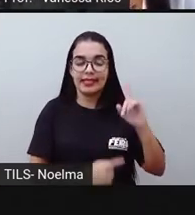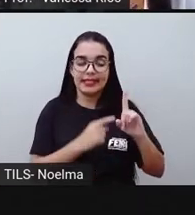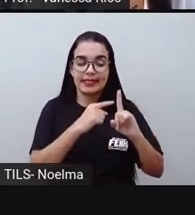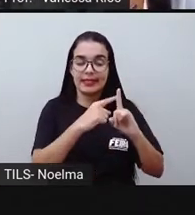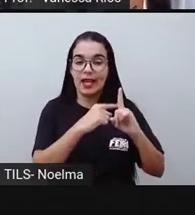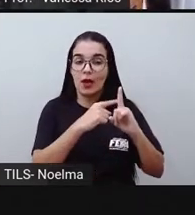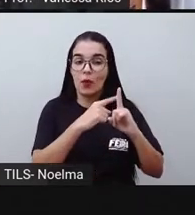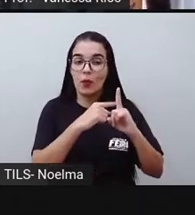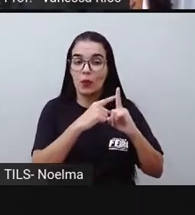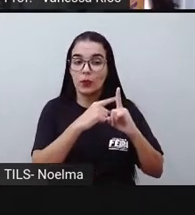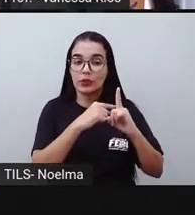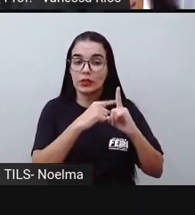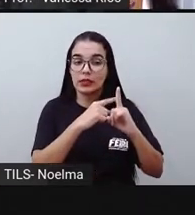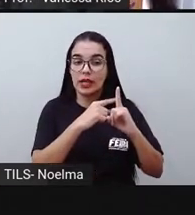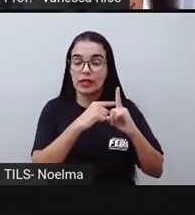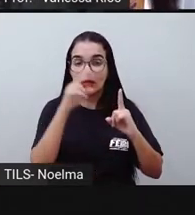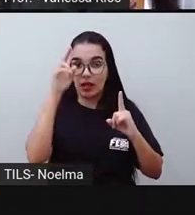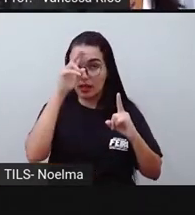que